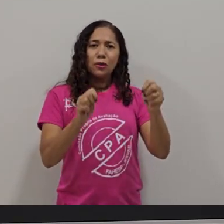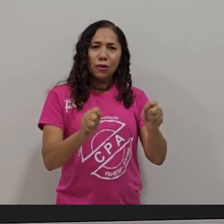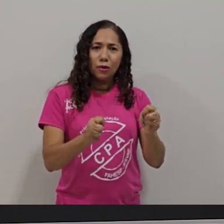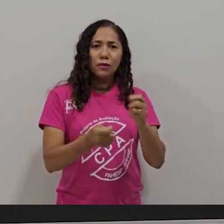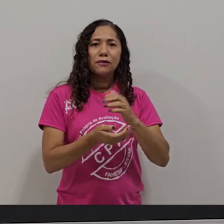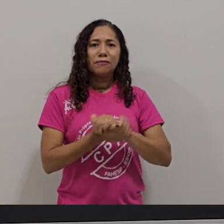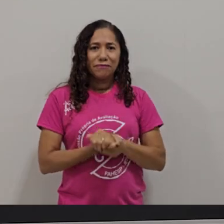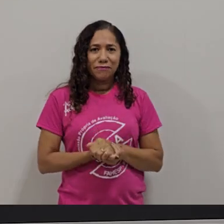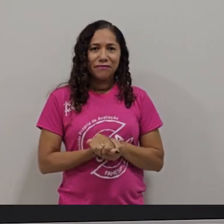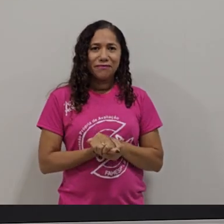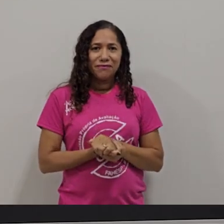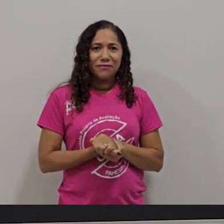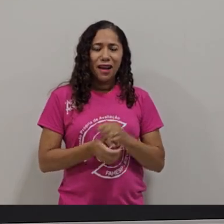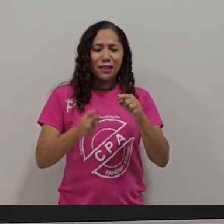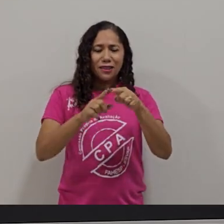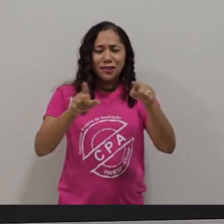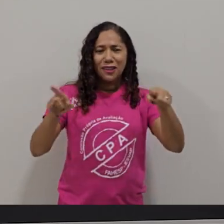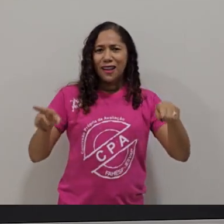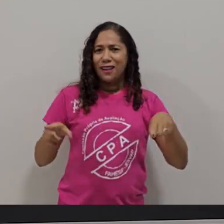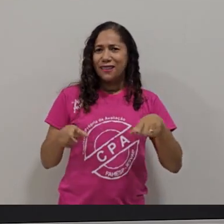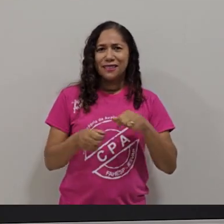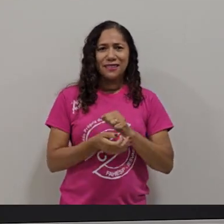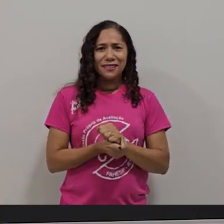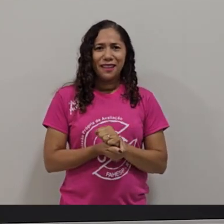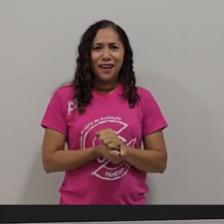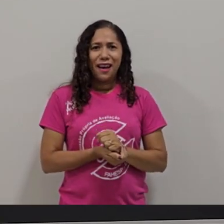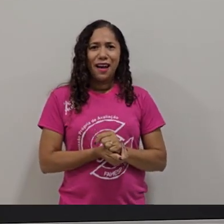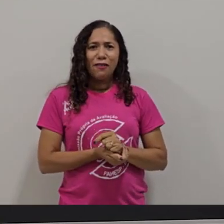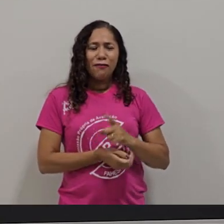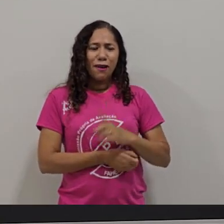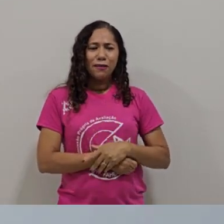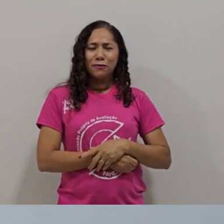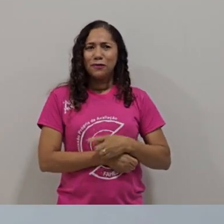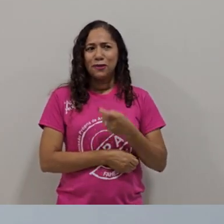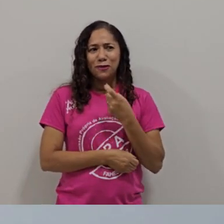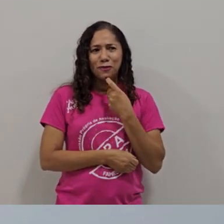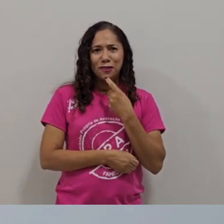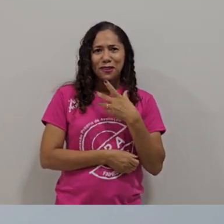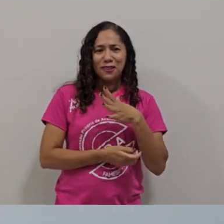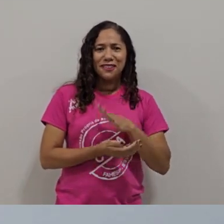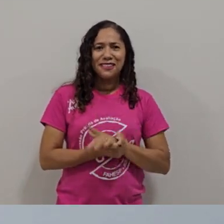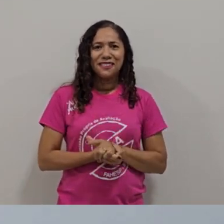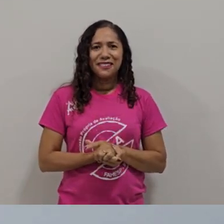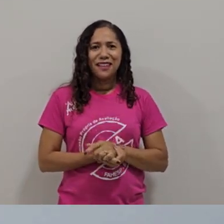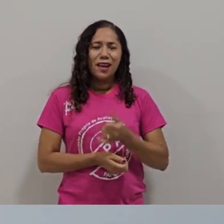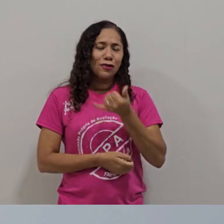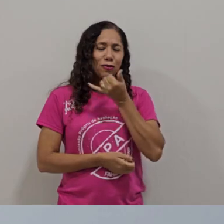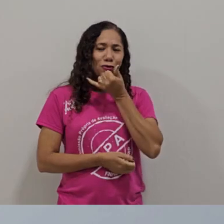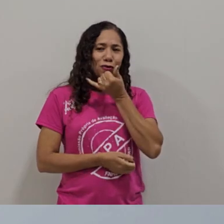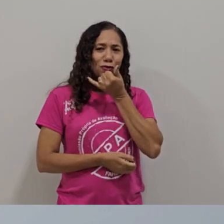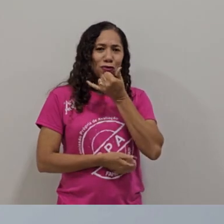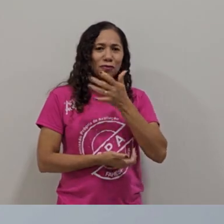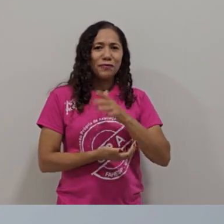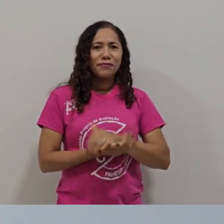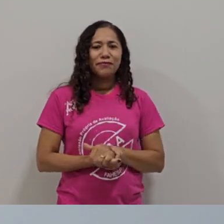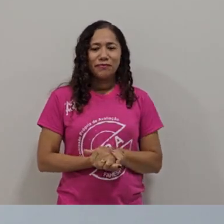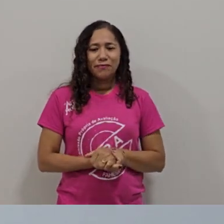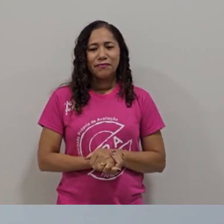a Rose para Só porque poder... não cabe na sala, mas eu vi vamos fingir que tá todo mundo aí. Vai lá, Davi. Pronto, desculpa aí, Edson.